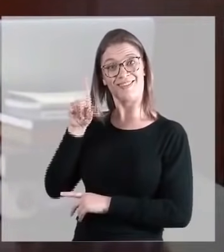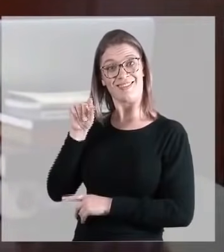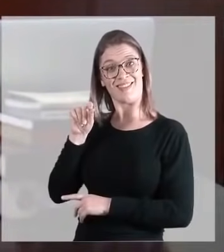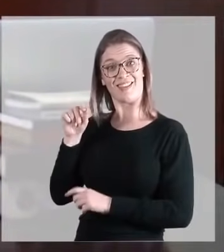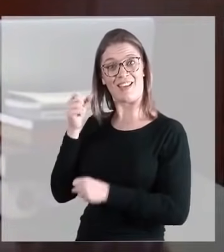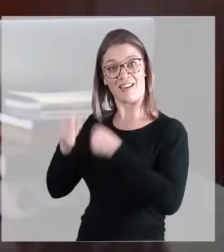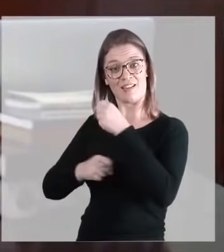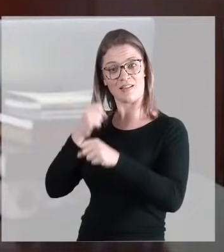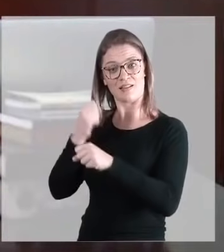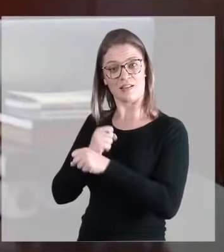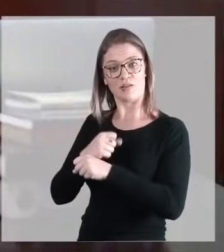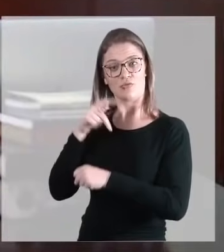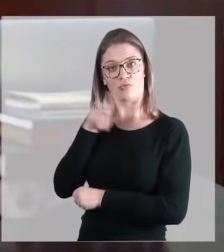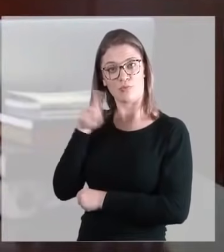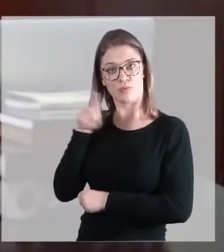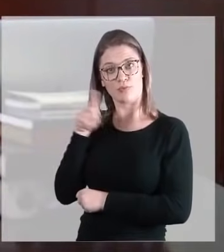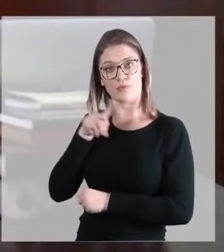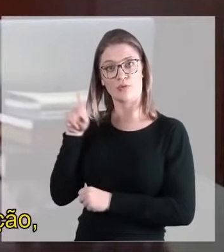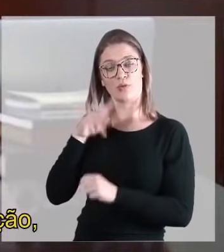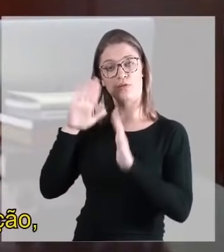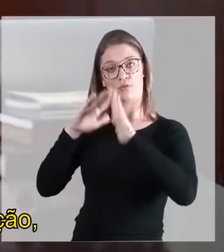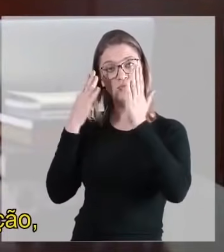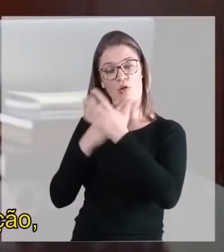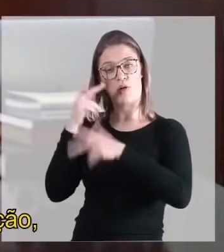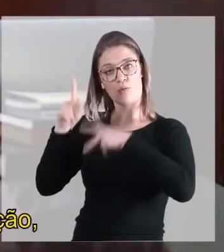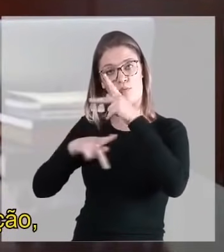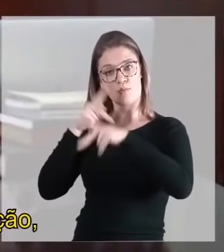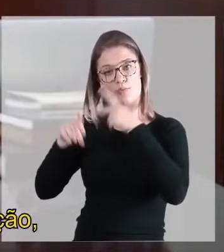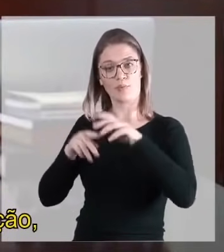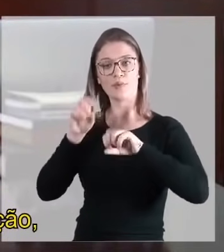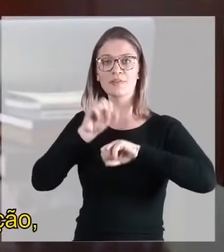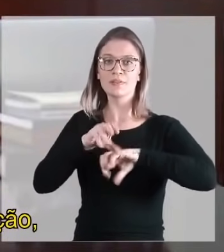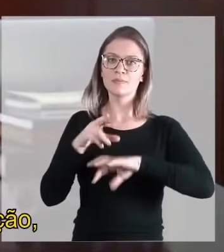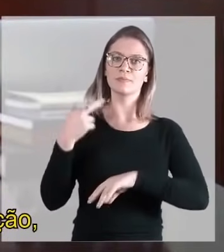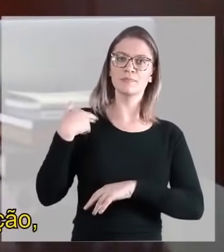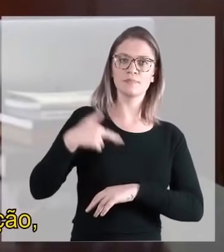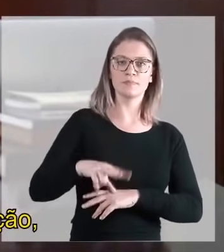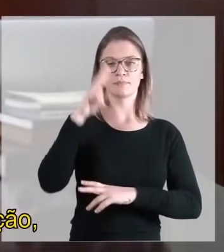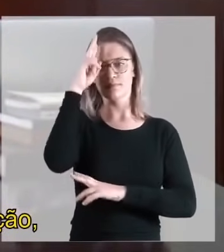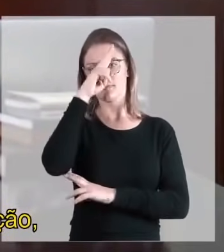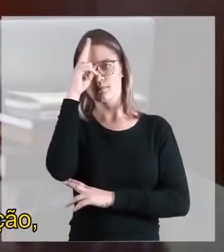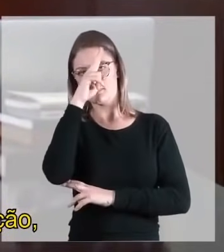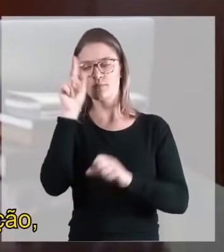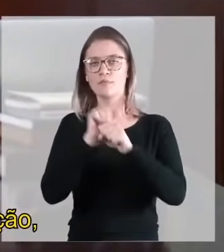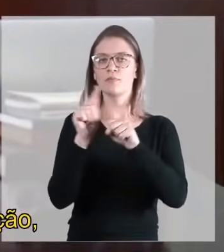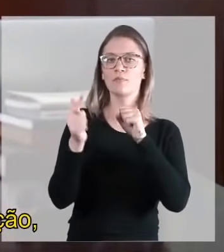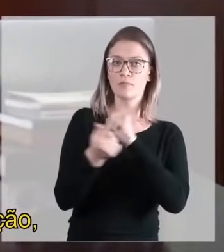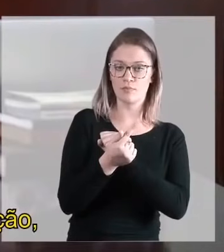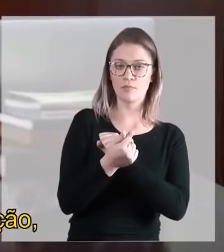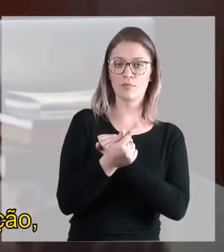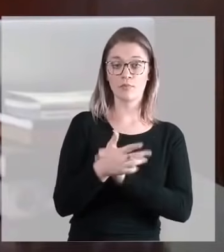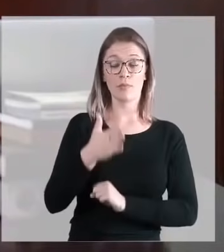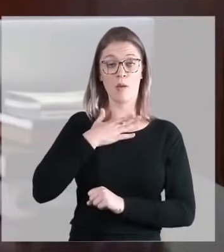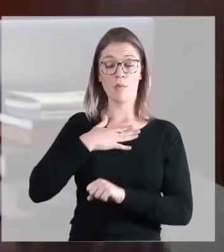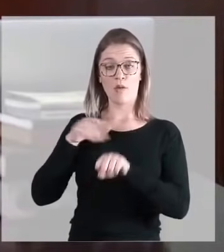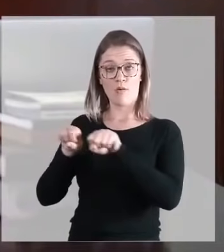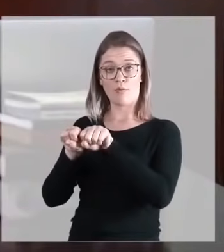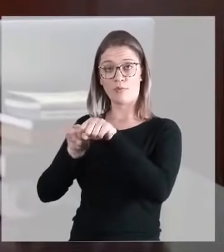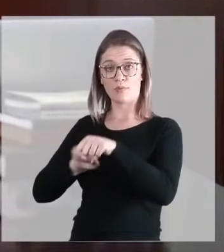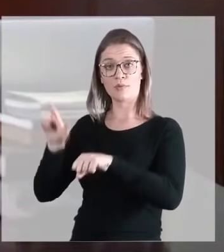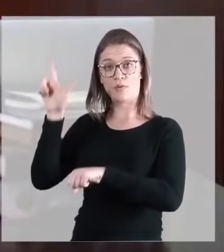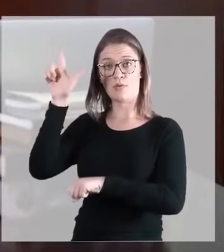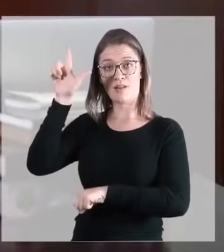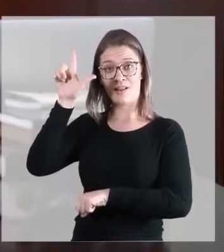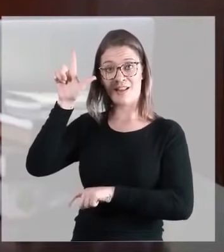trajetória profissional nas escolas públicas e privadas, lecionando ensino religioso, história, geografia, na minha formação, que é